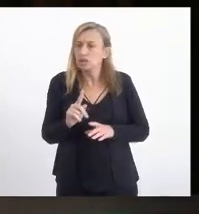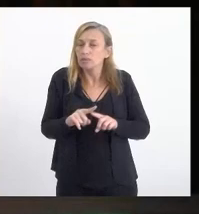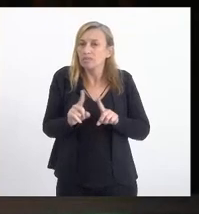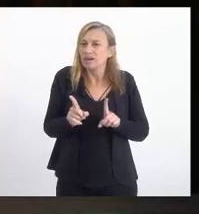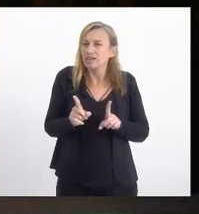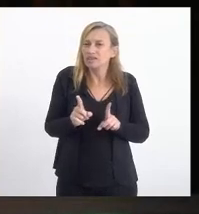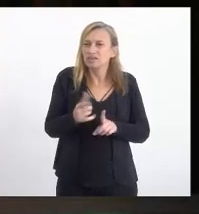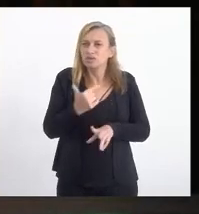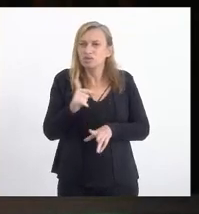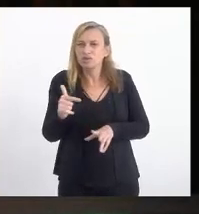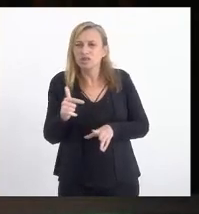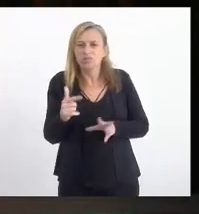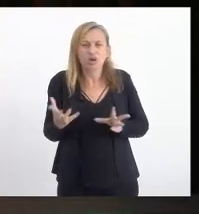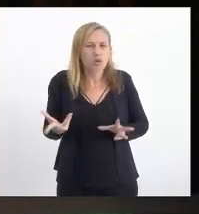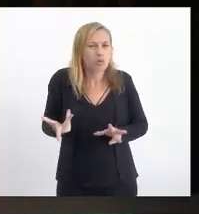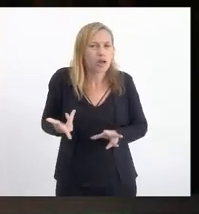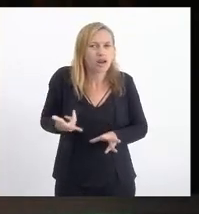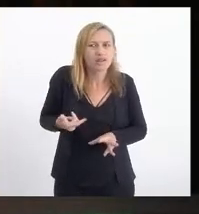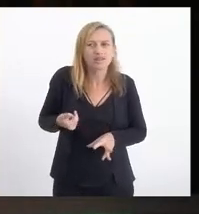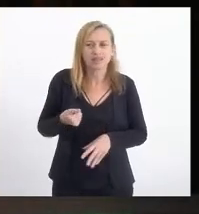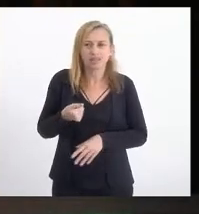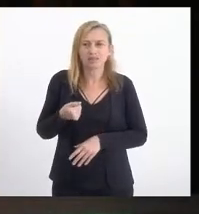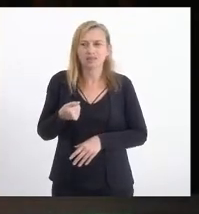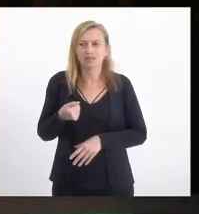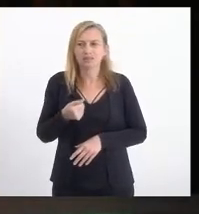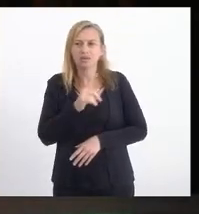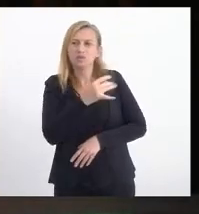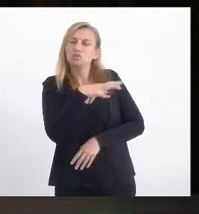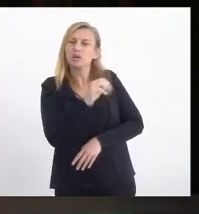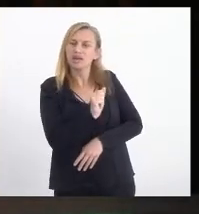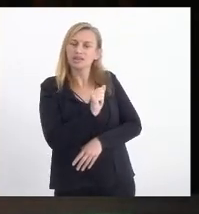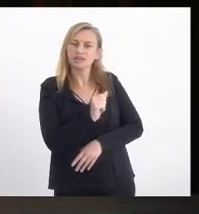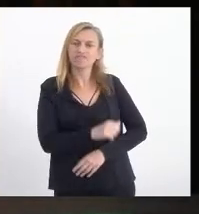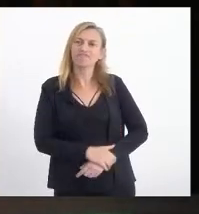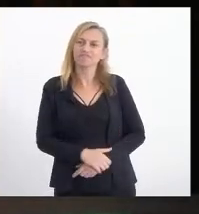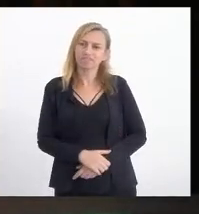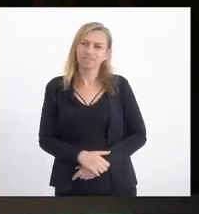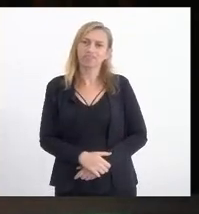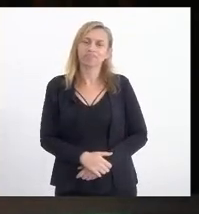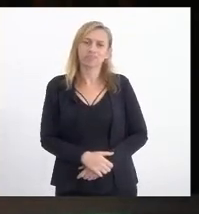admissível nós não temos a paridade para os braços